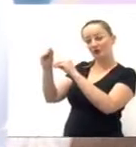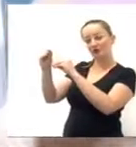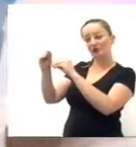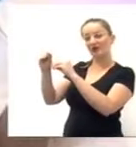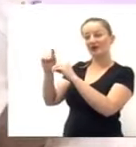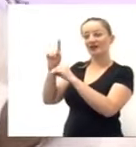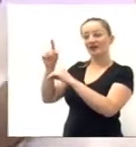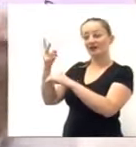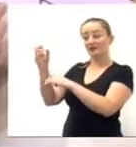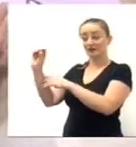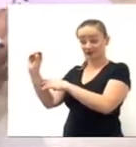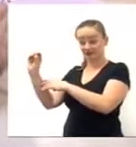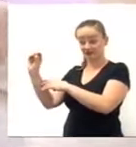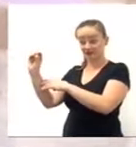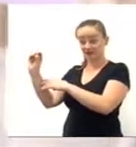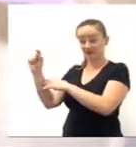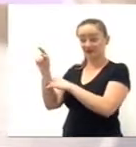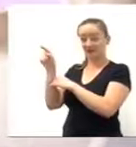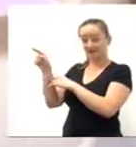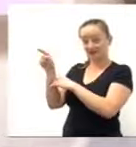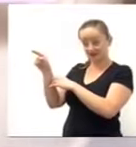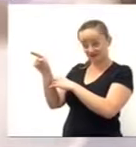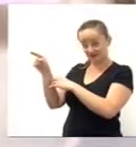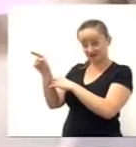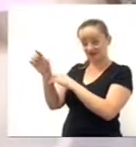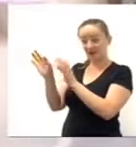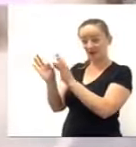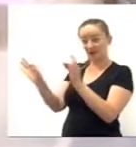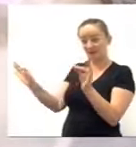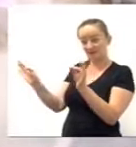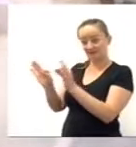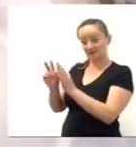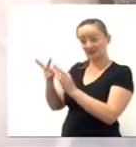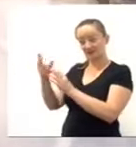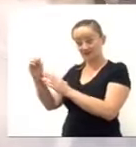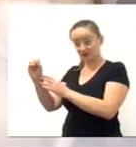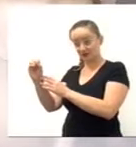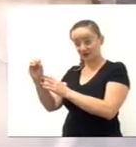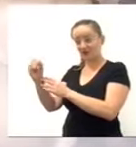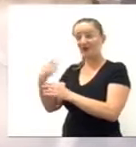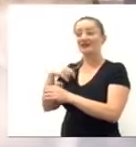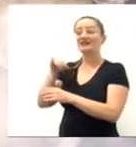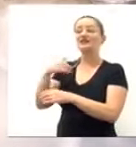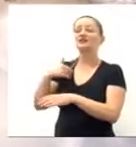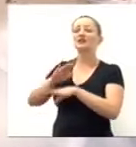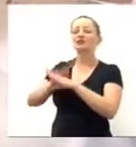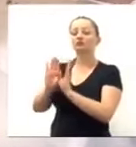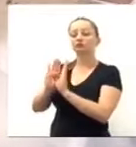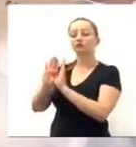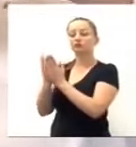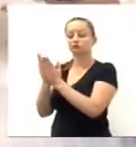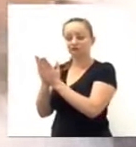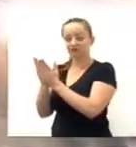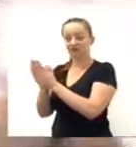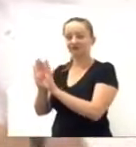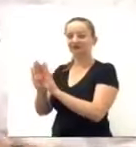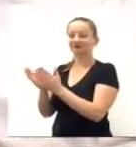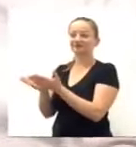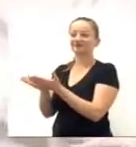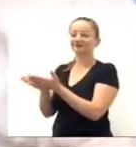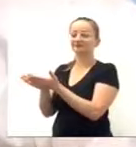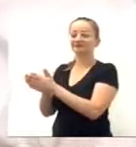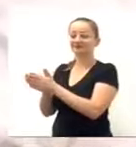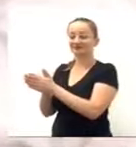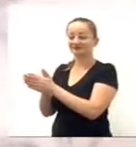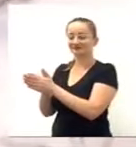eu tenho 20 aqui, né? A medida dele é 20 aqui. Quando eu dobrei, né? Eu vou